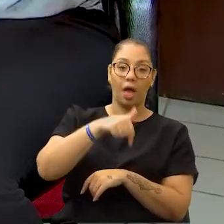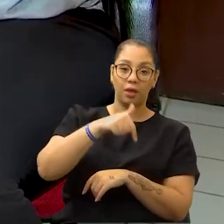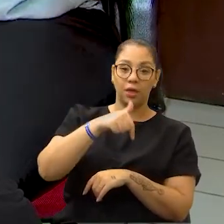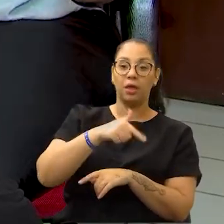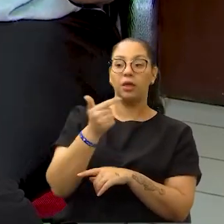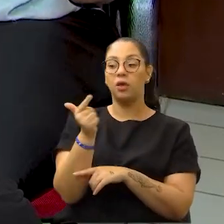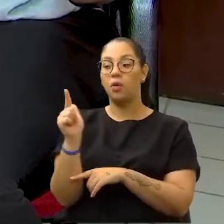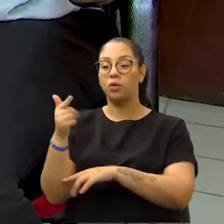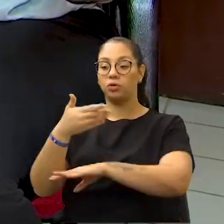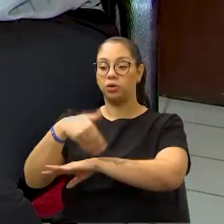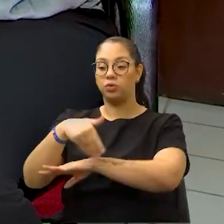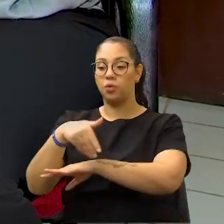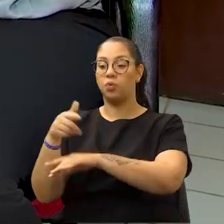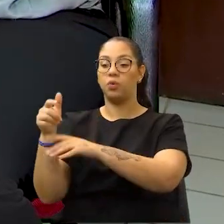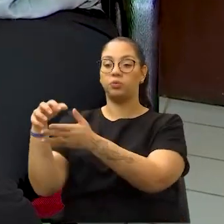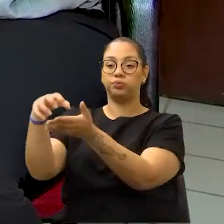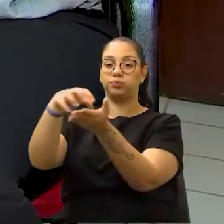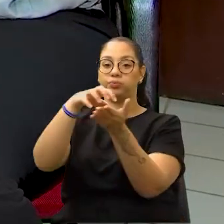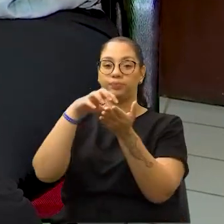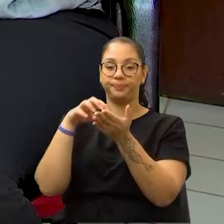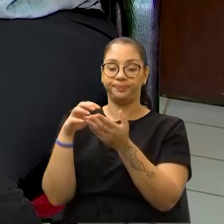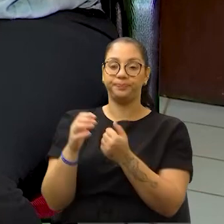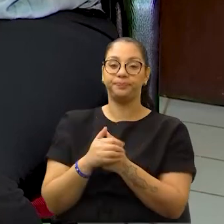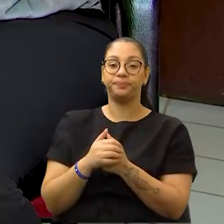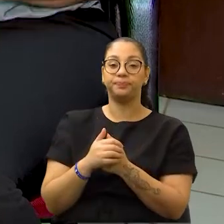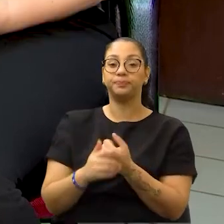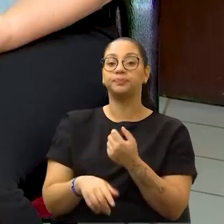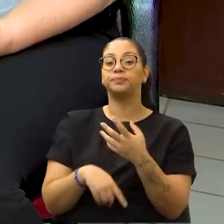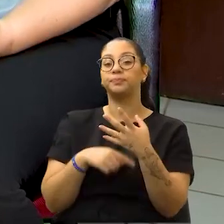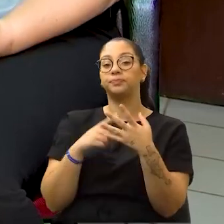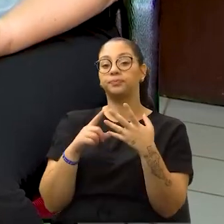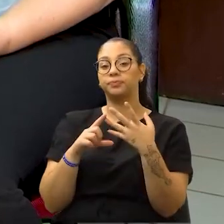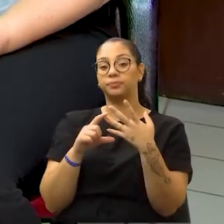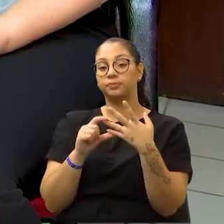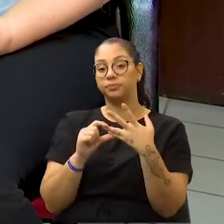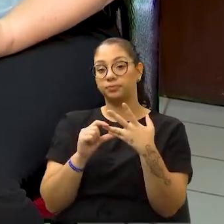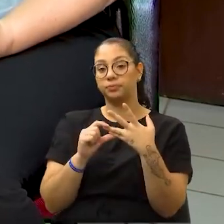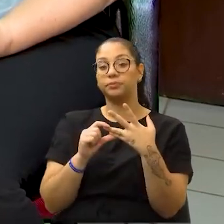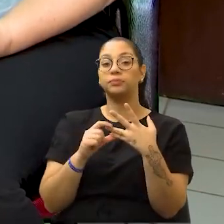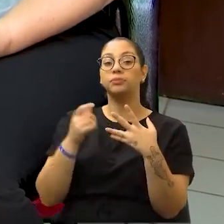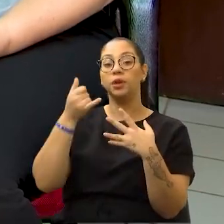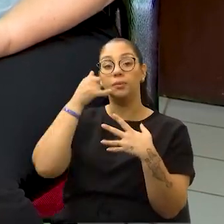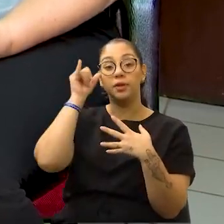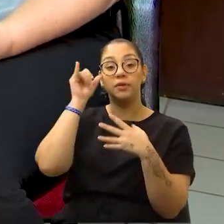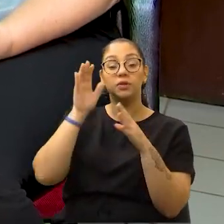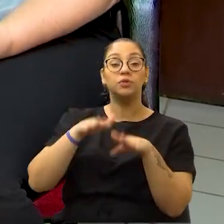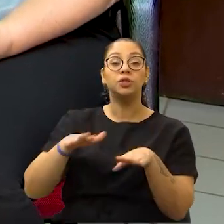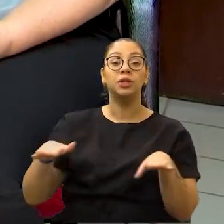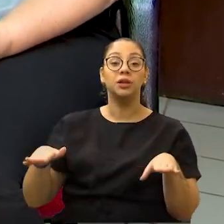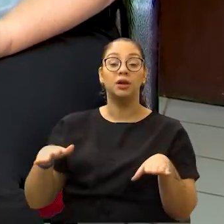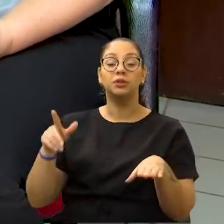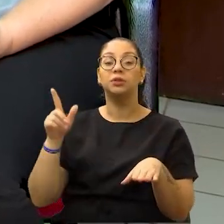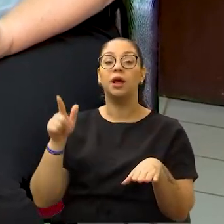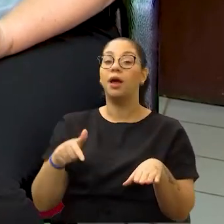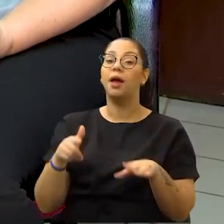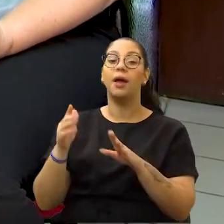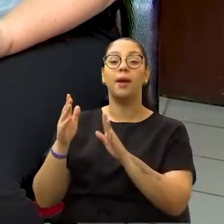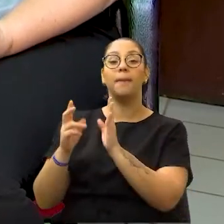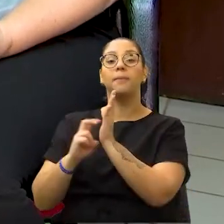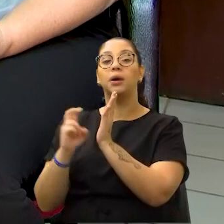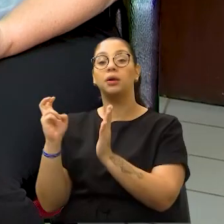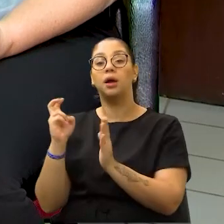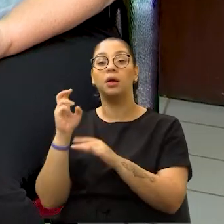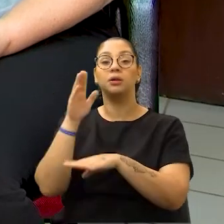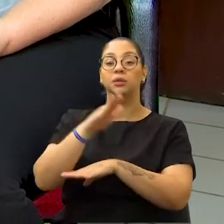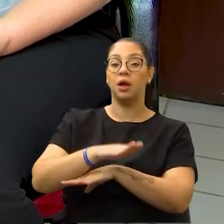aqui e em outros endereços. O da prevenção com as crianças trabalha no horário comercial, no período da manhã e no período da